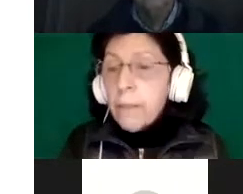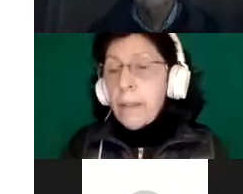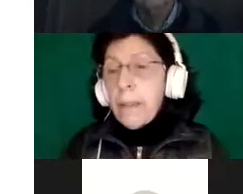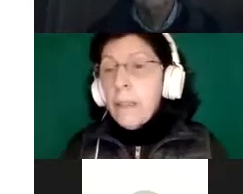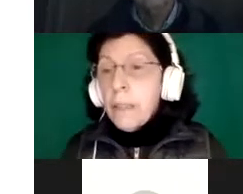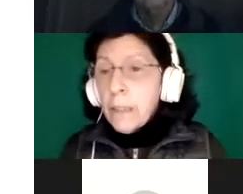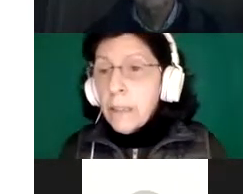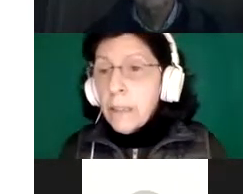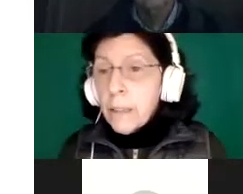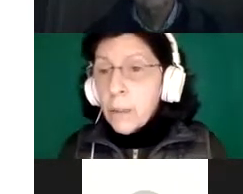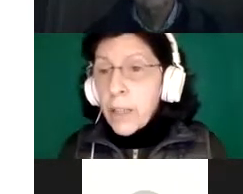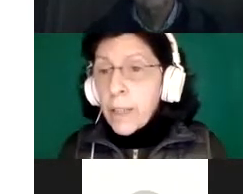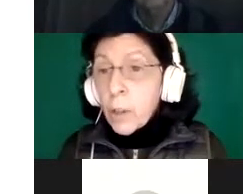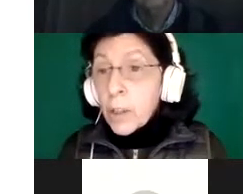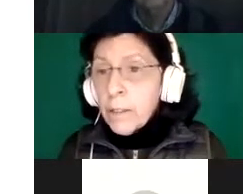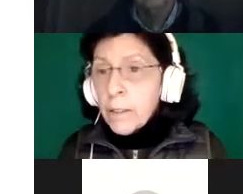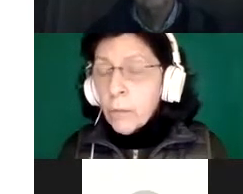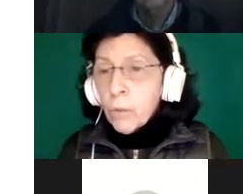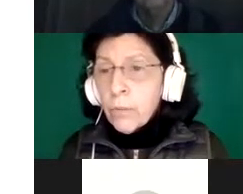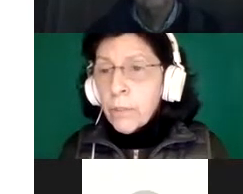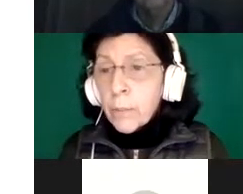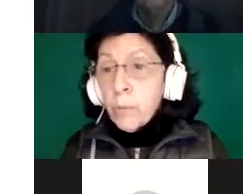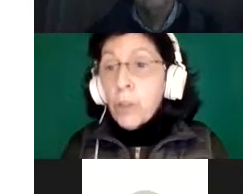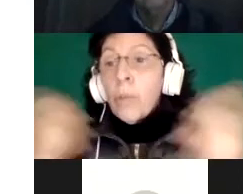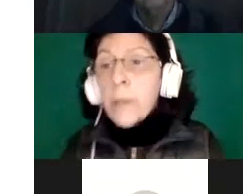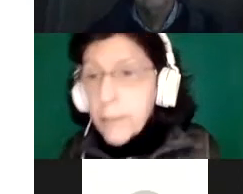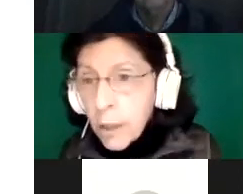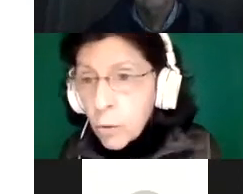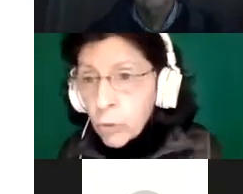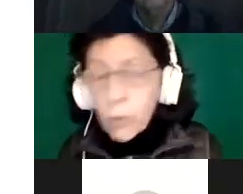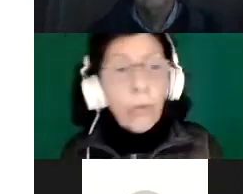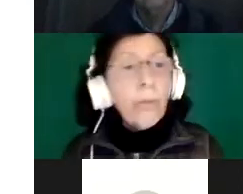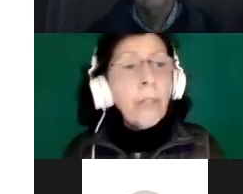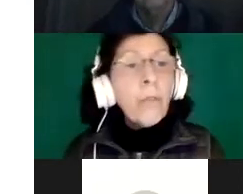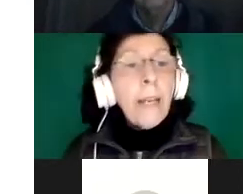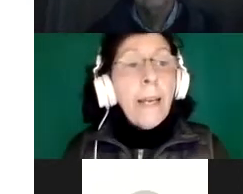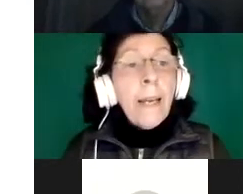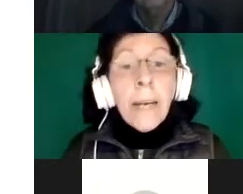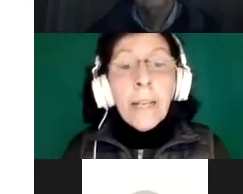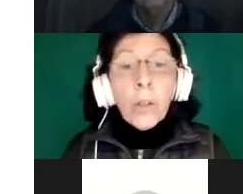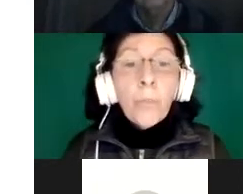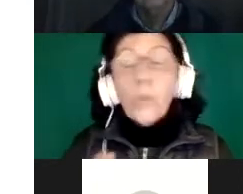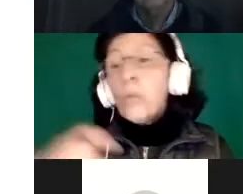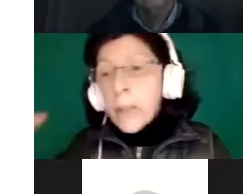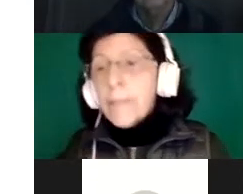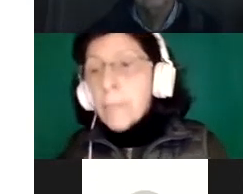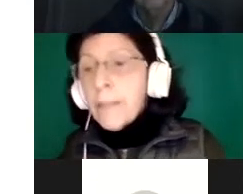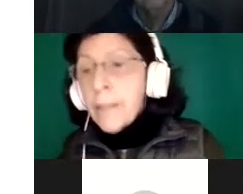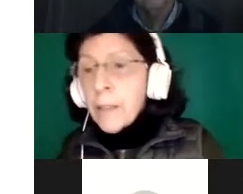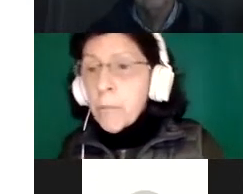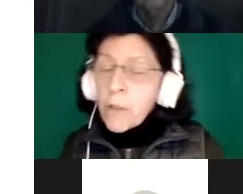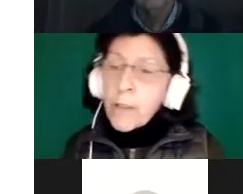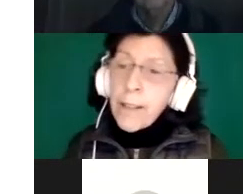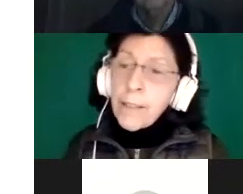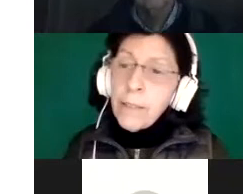reconstituição daquilo que era a organização de um convento de capucho e de comparação com os outros conventos, mas, por outro lado, também